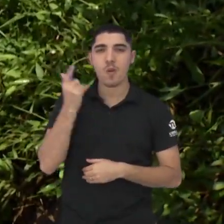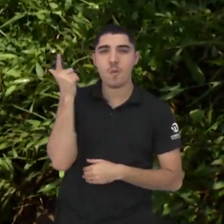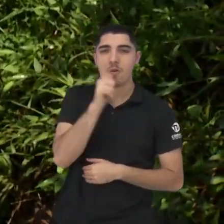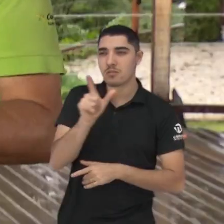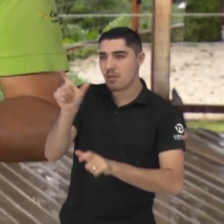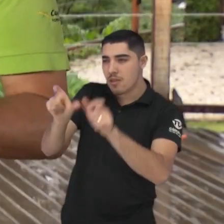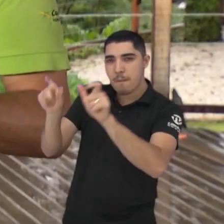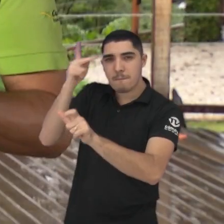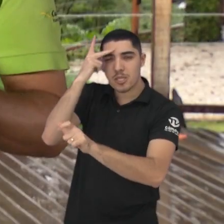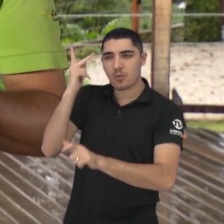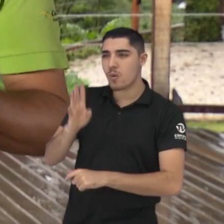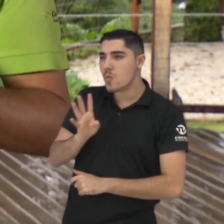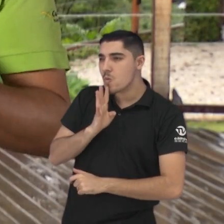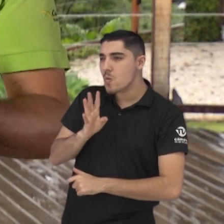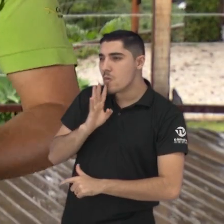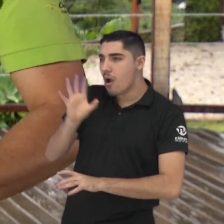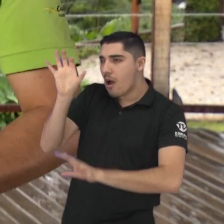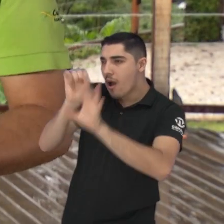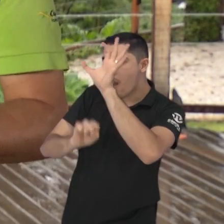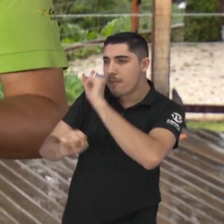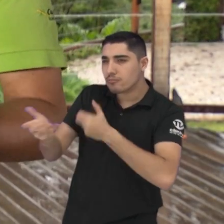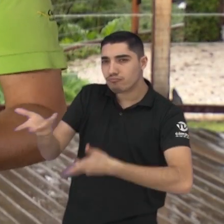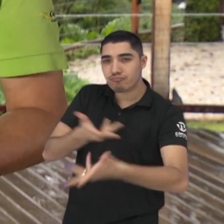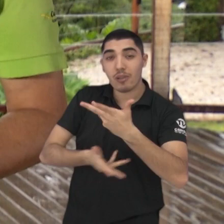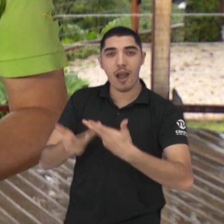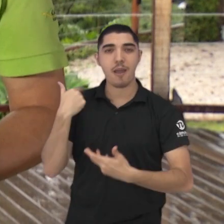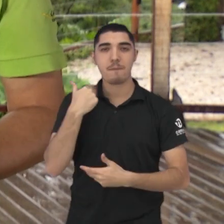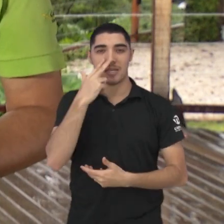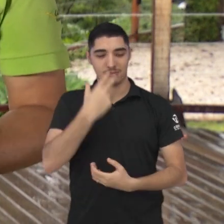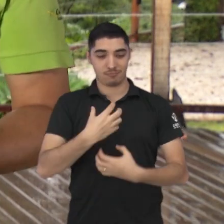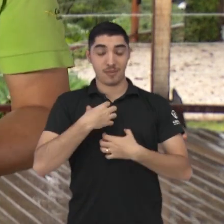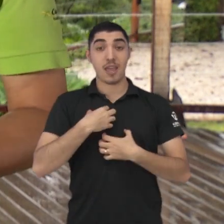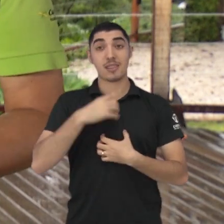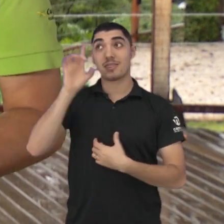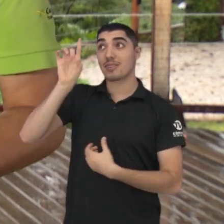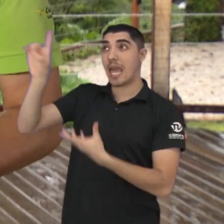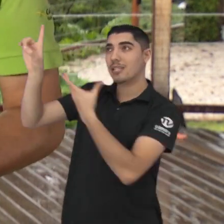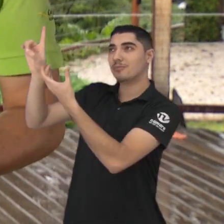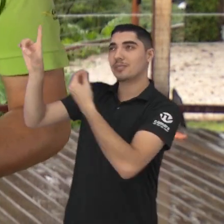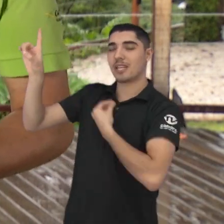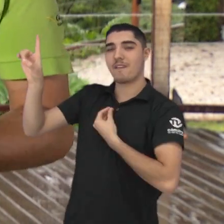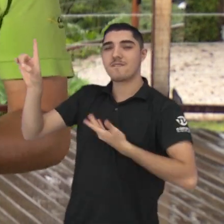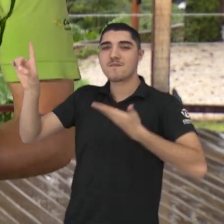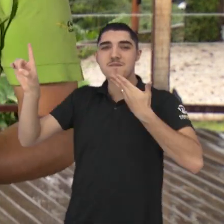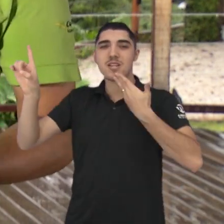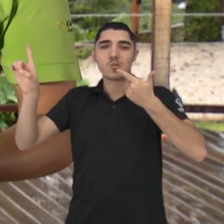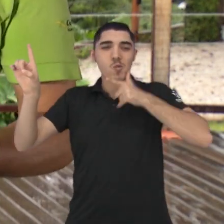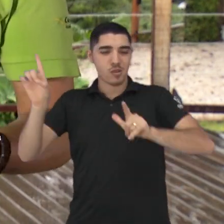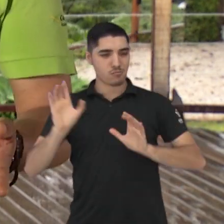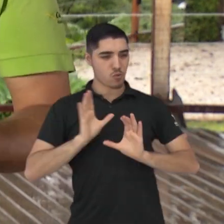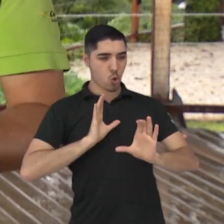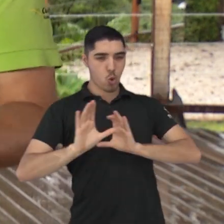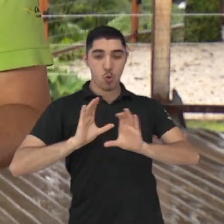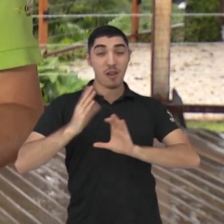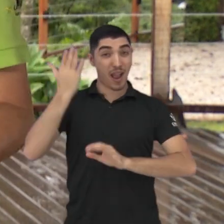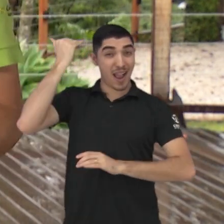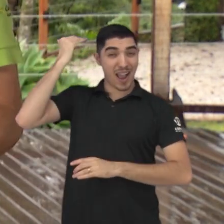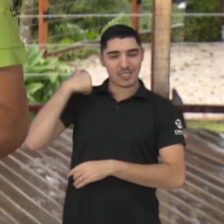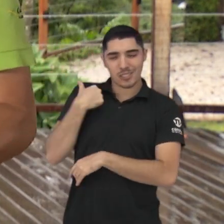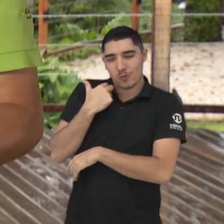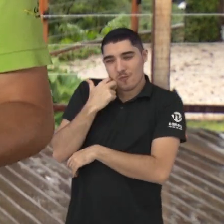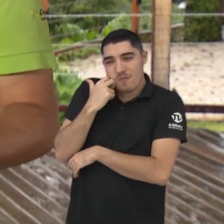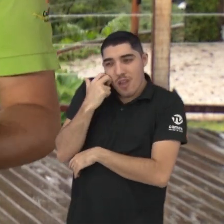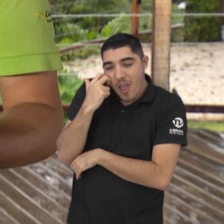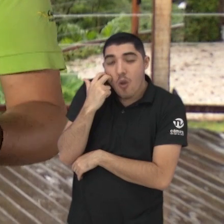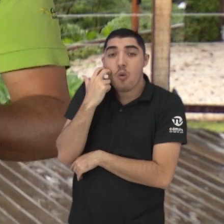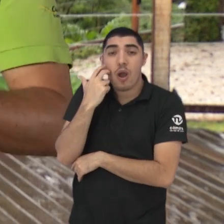pessoas, essa facilidade de comunicar, que Deus me deu. Teve um tempo que eu era muito tímido,